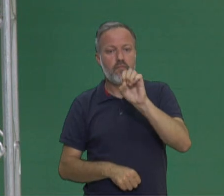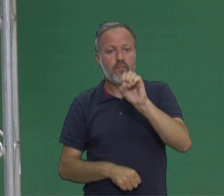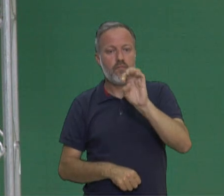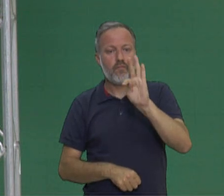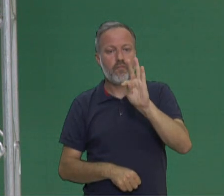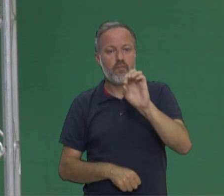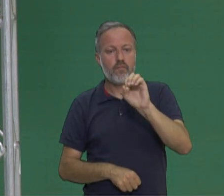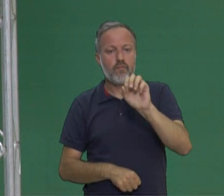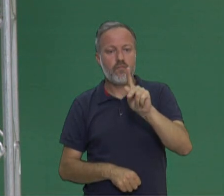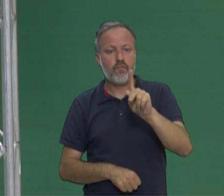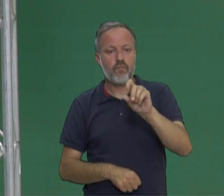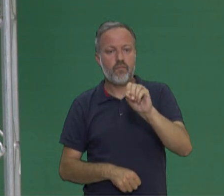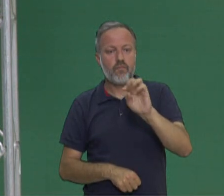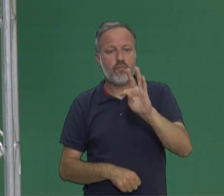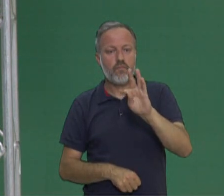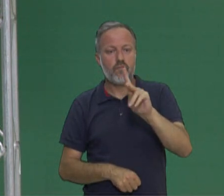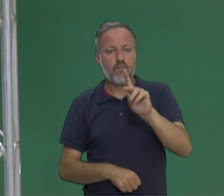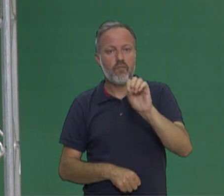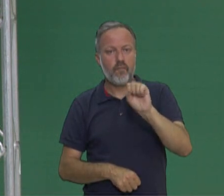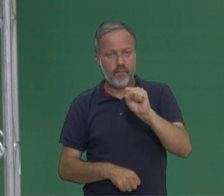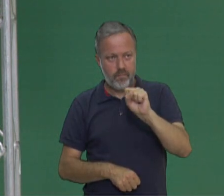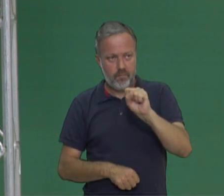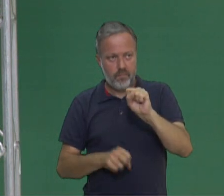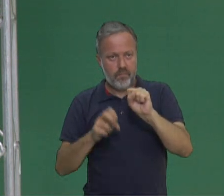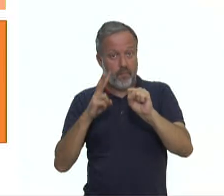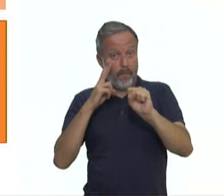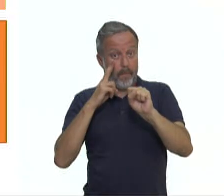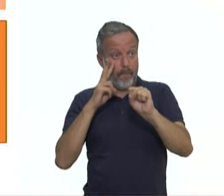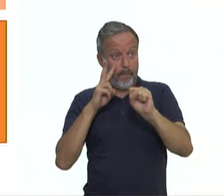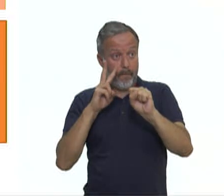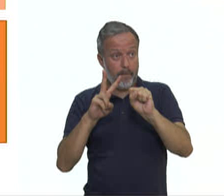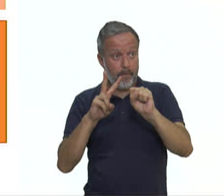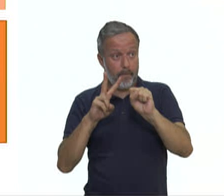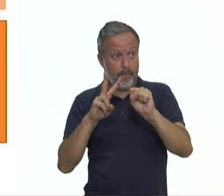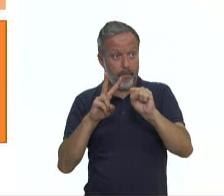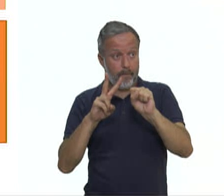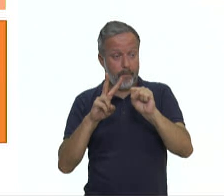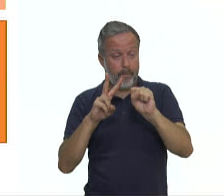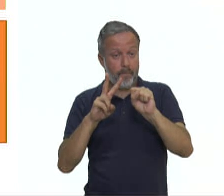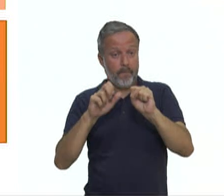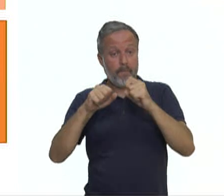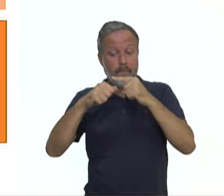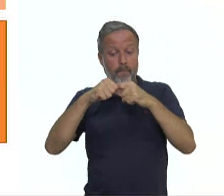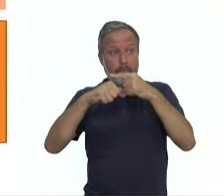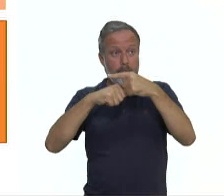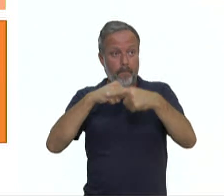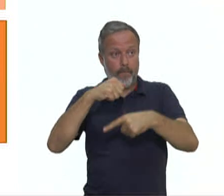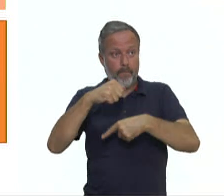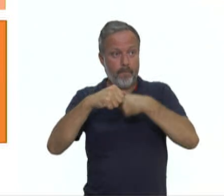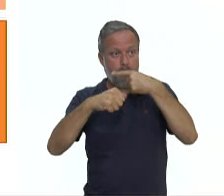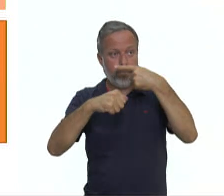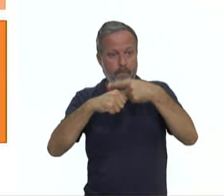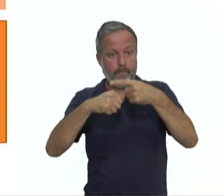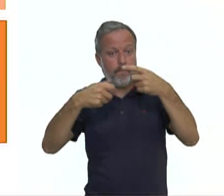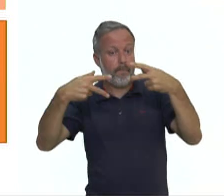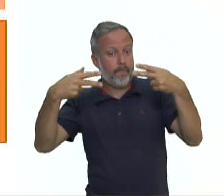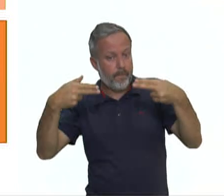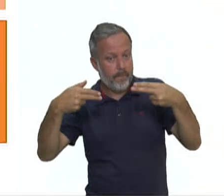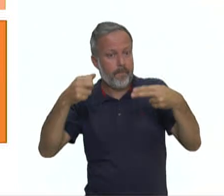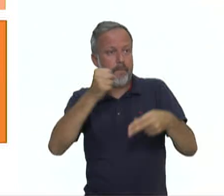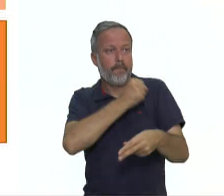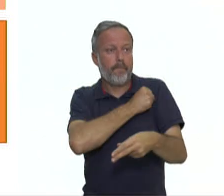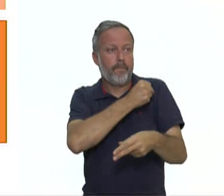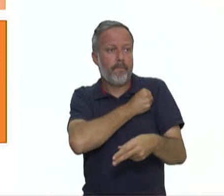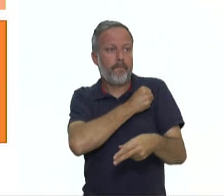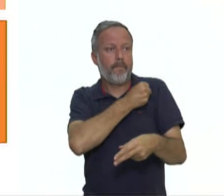P, que é a mesma inicial de prótons. Olha aqui. Átomos que possuem o mesmo número de prótons.